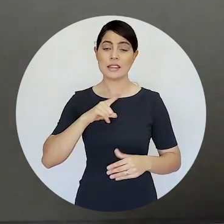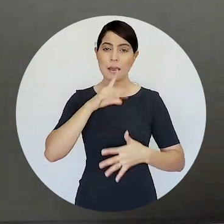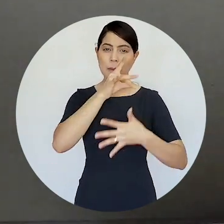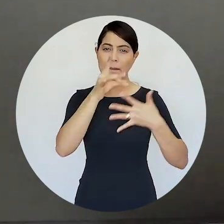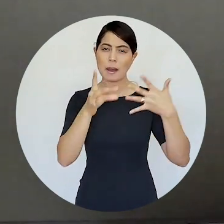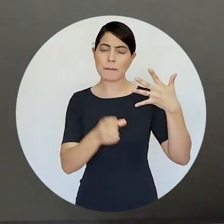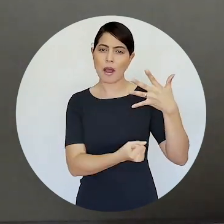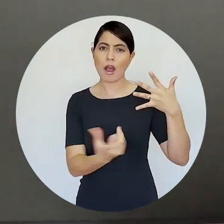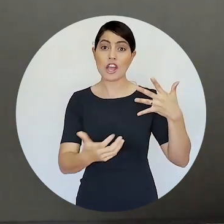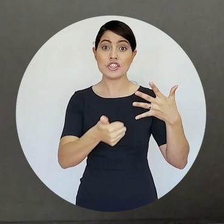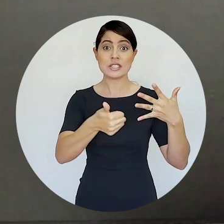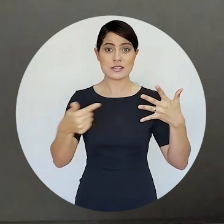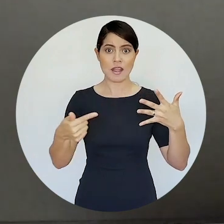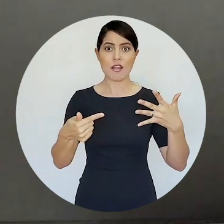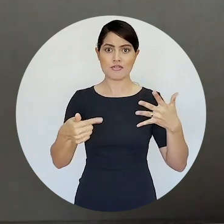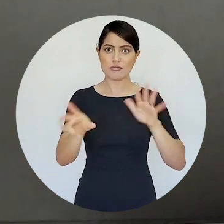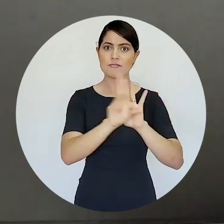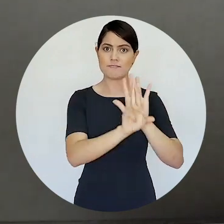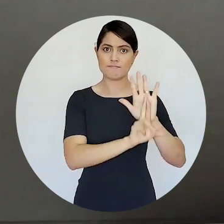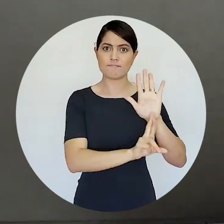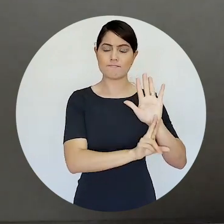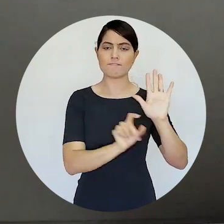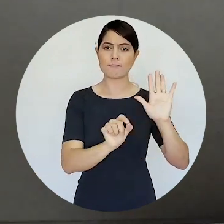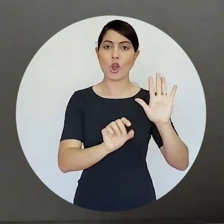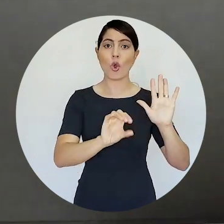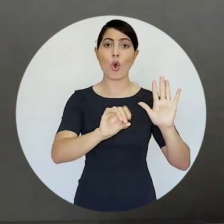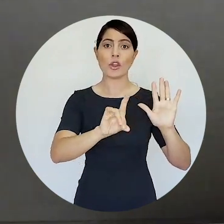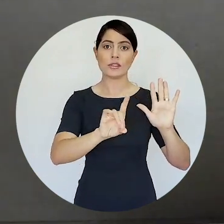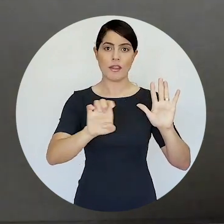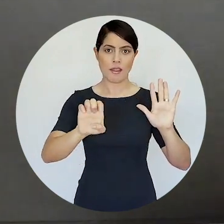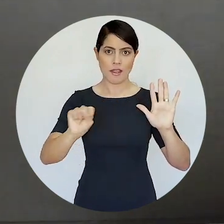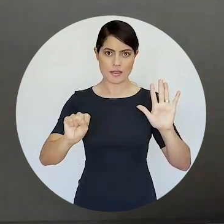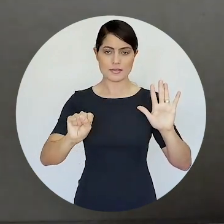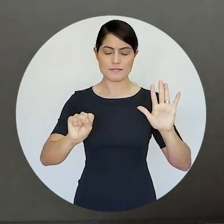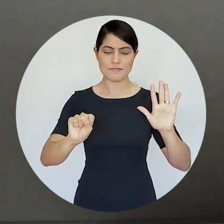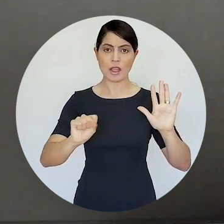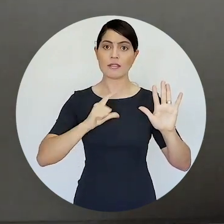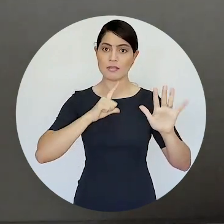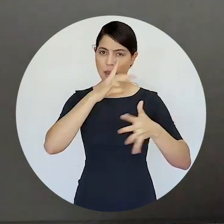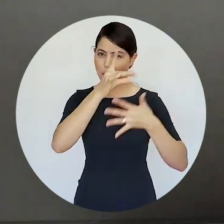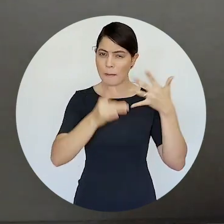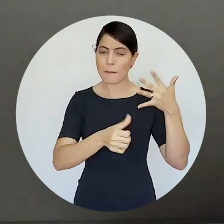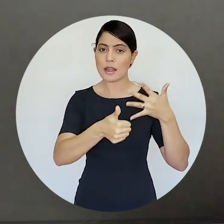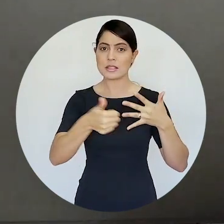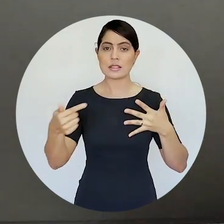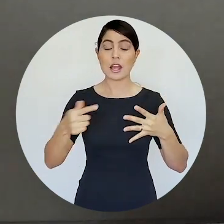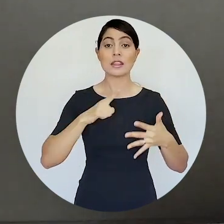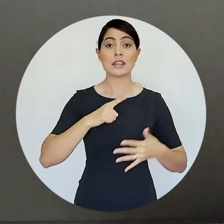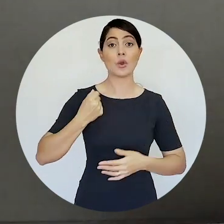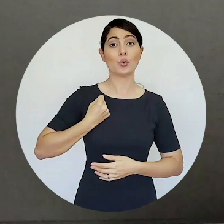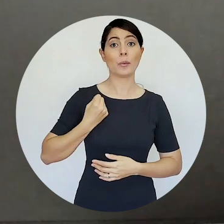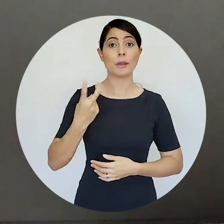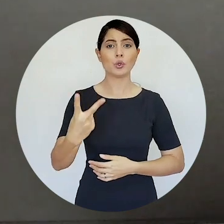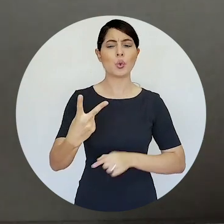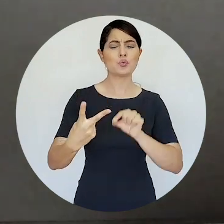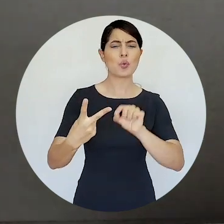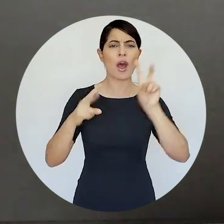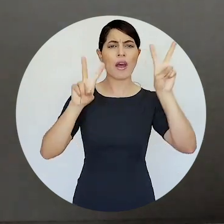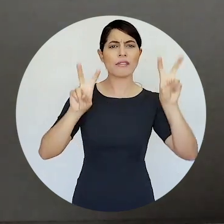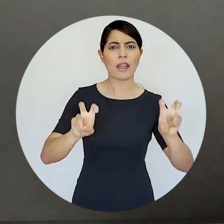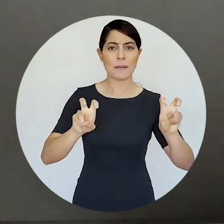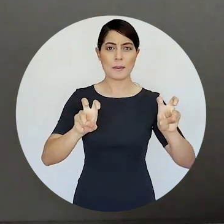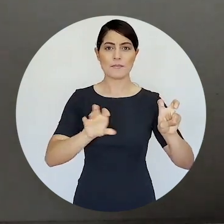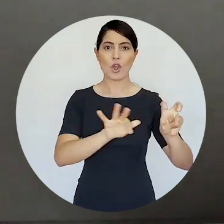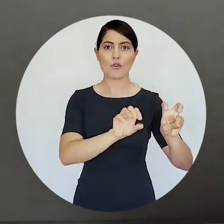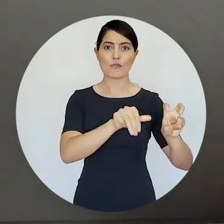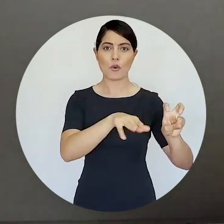17 Objetivos do Desenvolvimento Sustentável, que são os chamados ODS. Dentre esses 17 ODS, a gente possui o ODS número 2, que